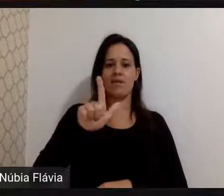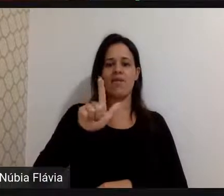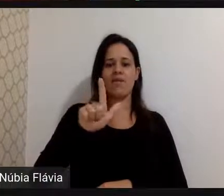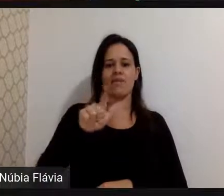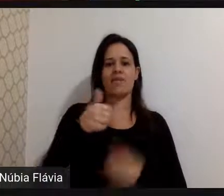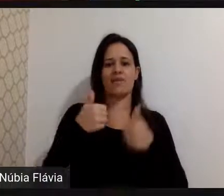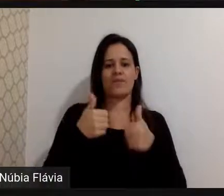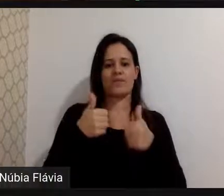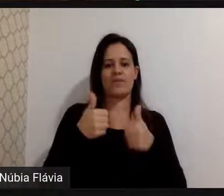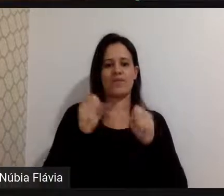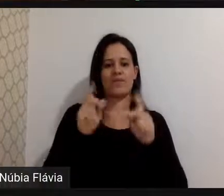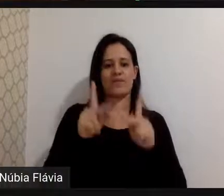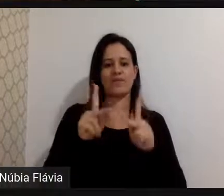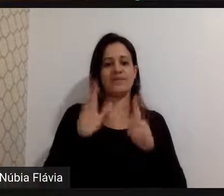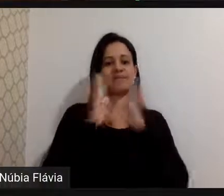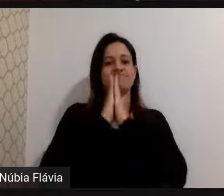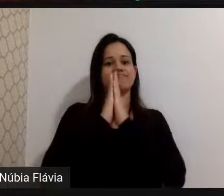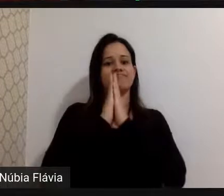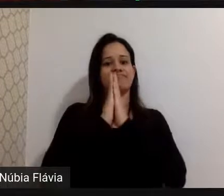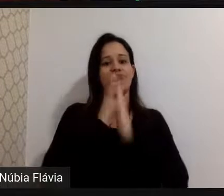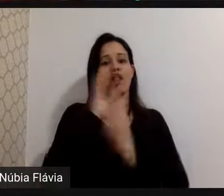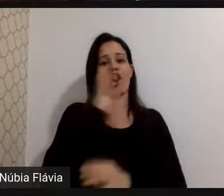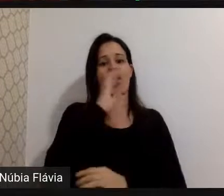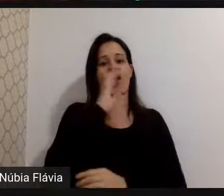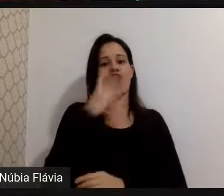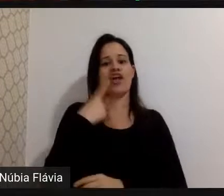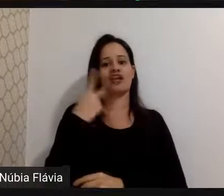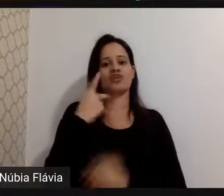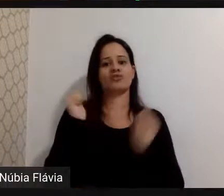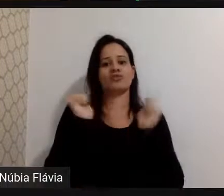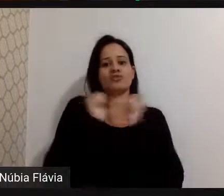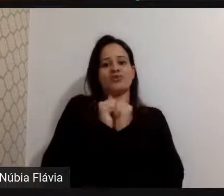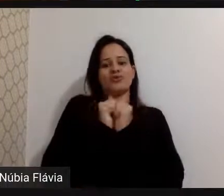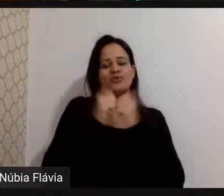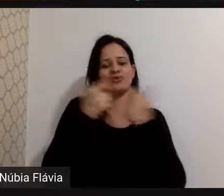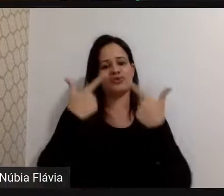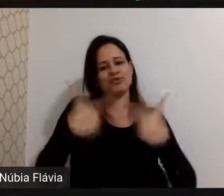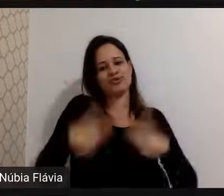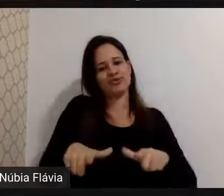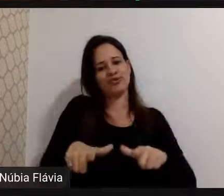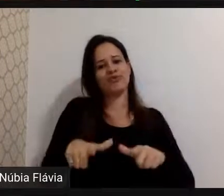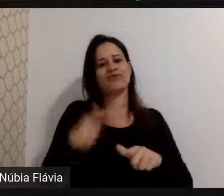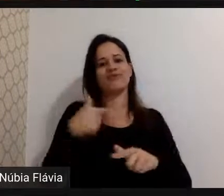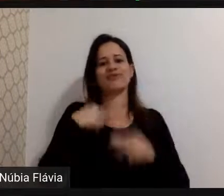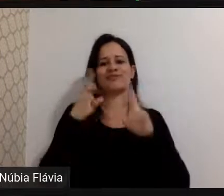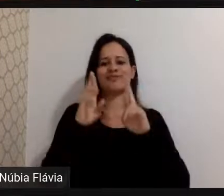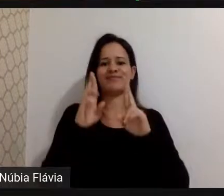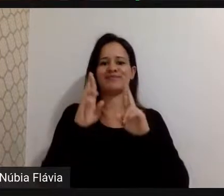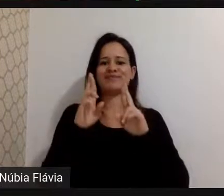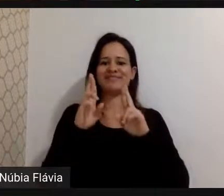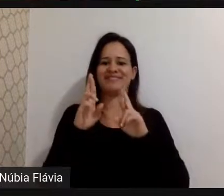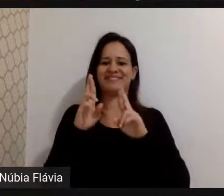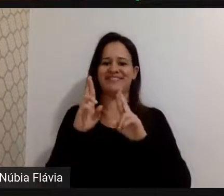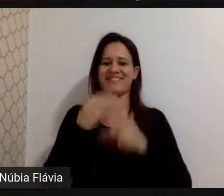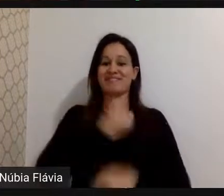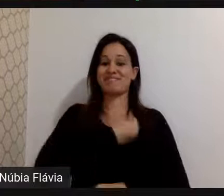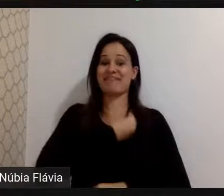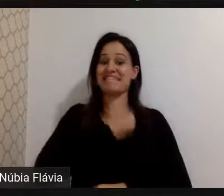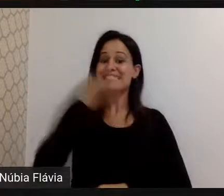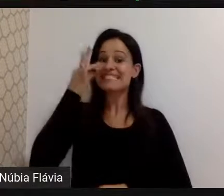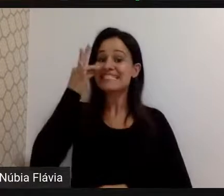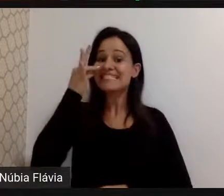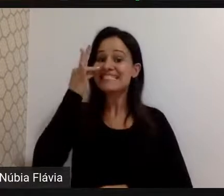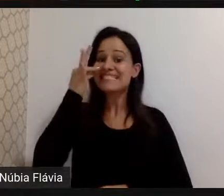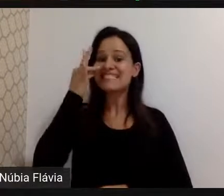Isso. Se Deus quiser, logo, logo a gente vai poder estar junto de novo. Isso. Se Deus quiser, logo, logo a gente está junto, num presencial